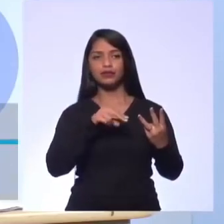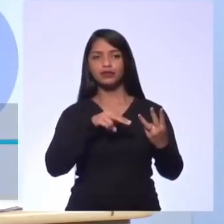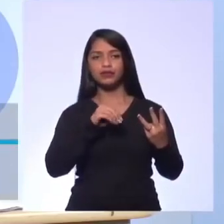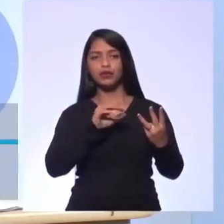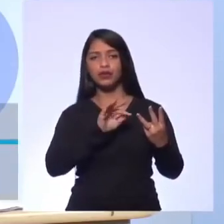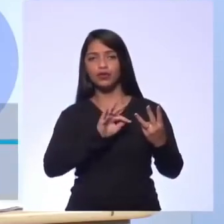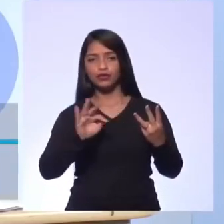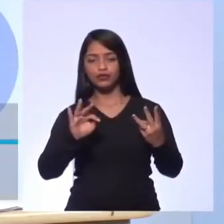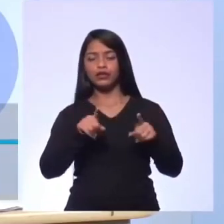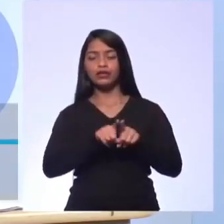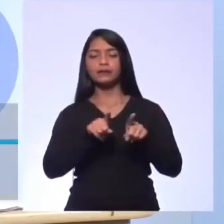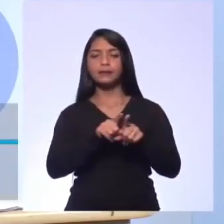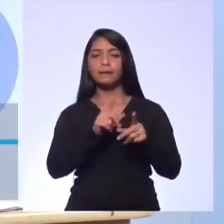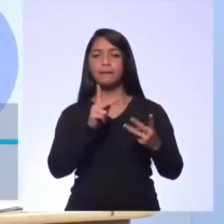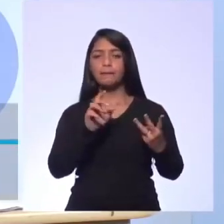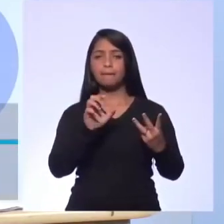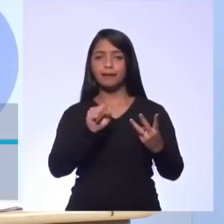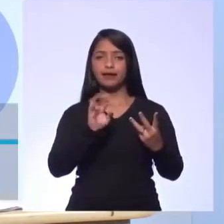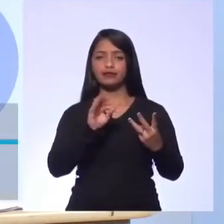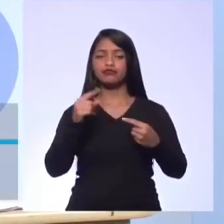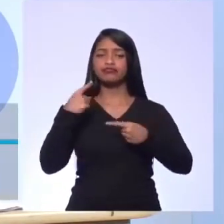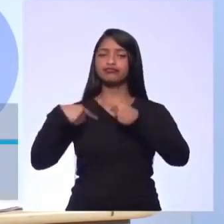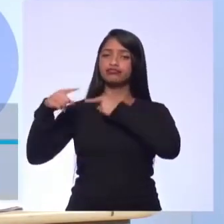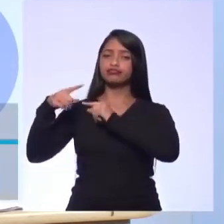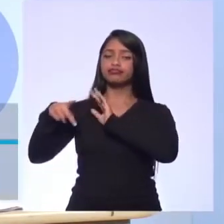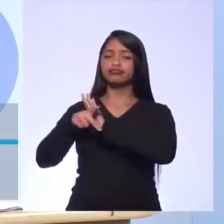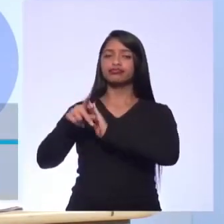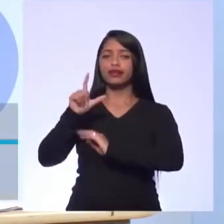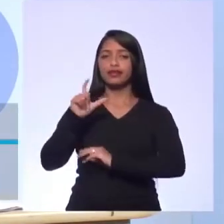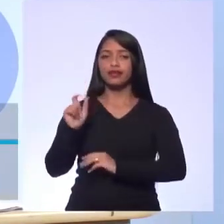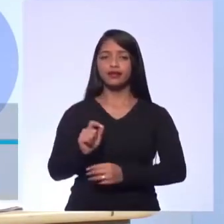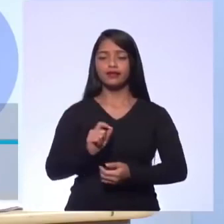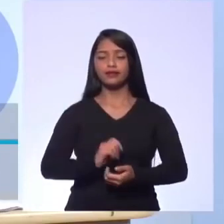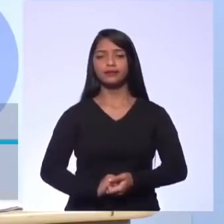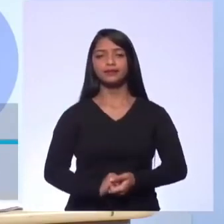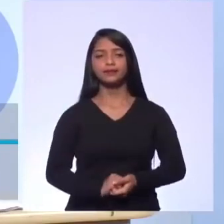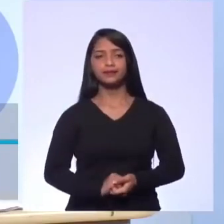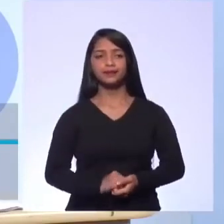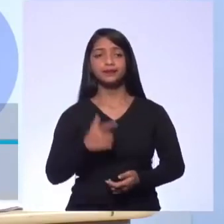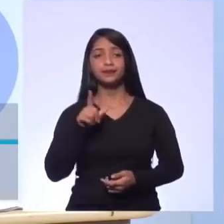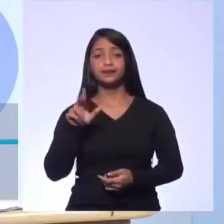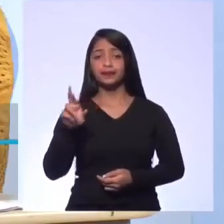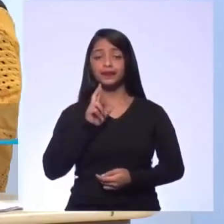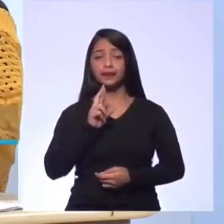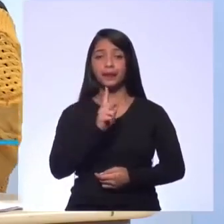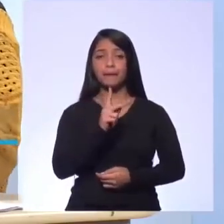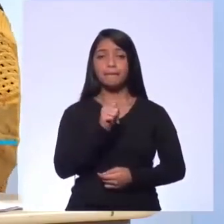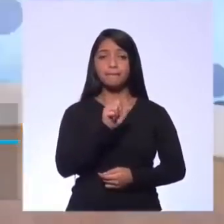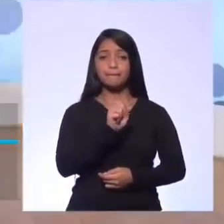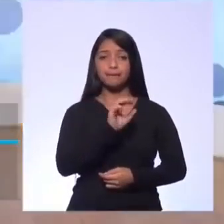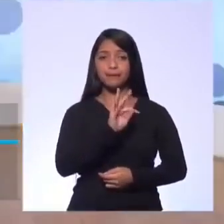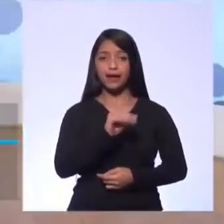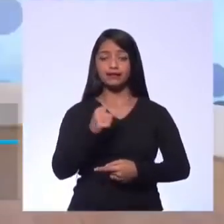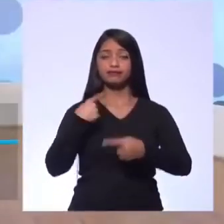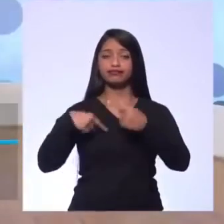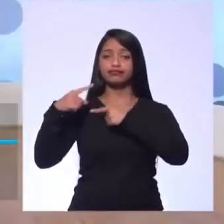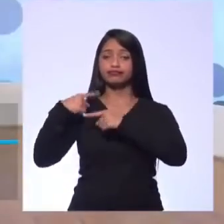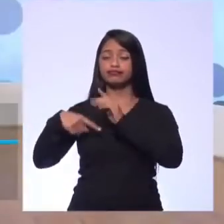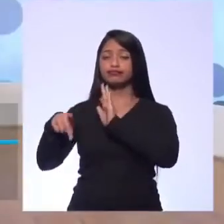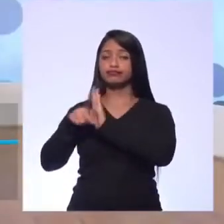a Italian dish. Extra pasta is a Greek dish. Tá, vamos ver como é que ficariam as